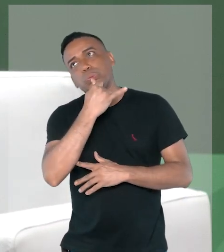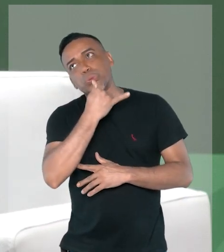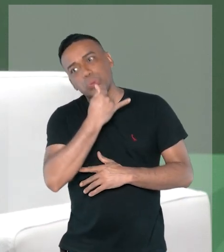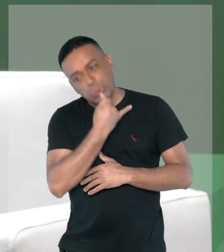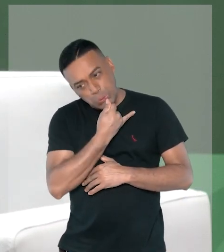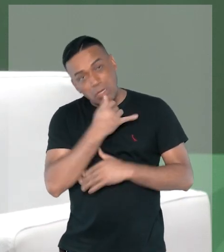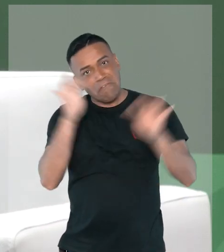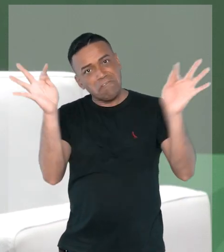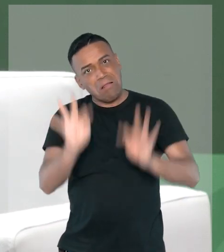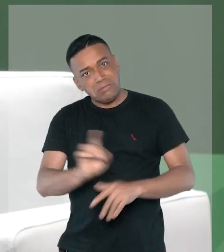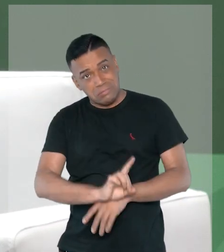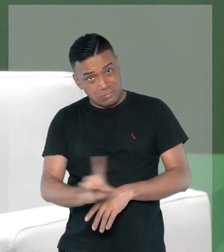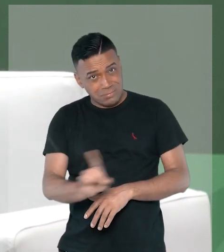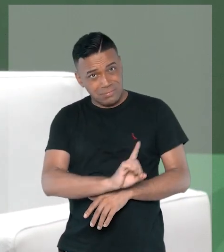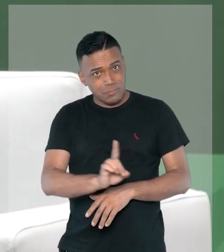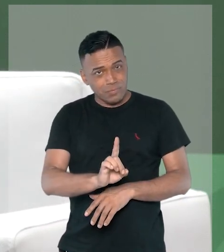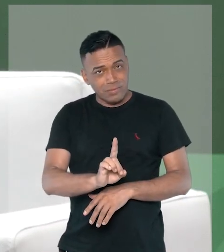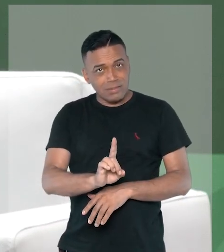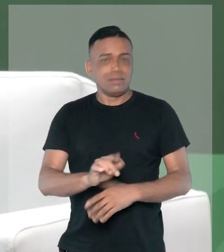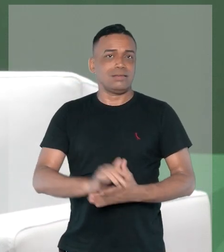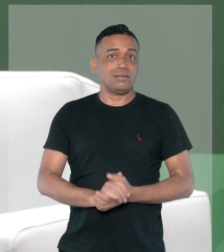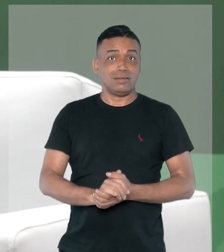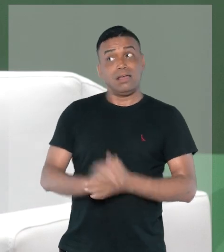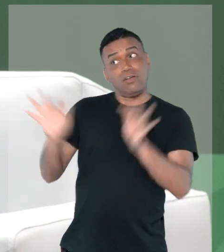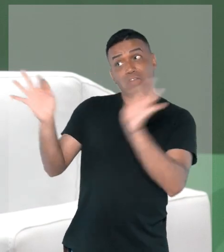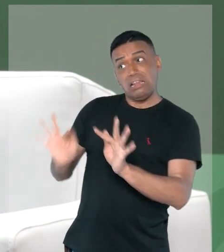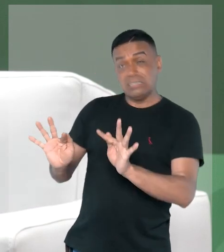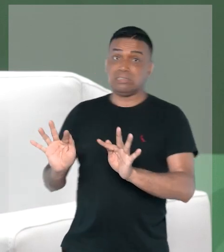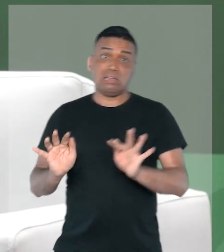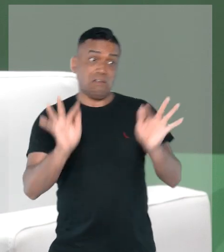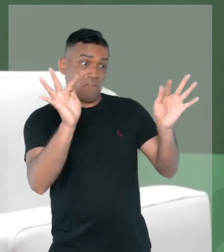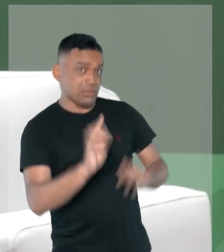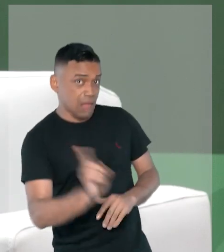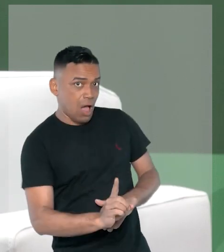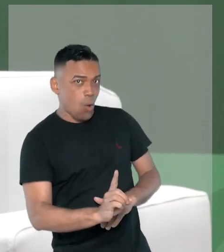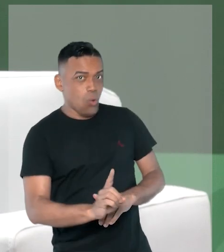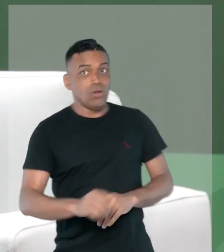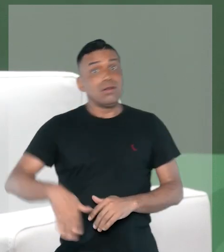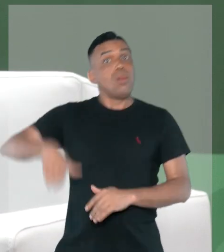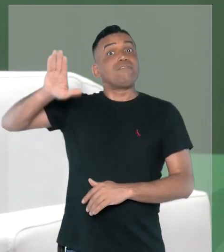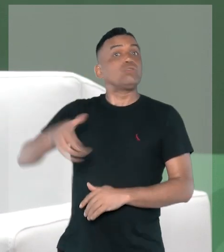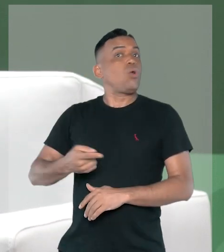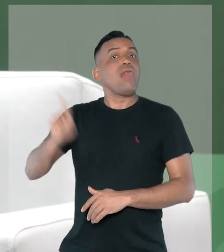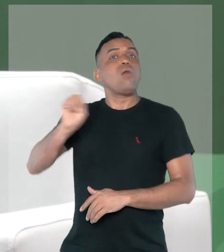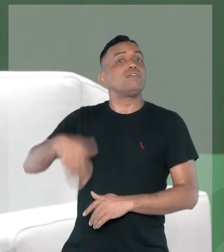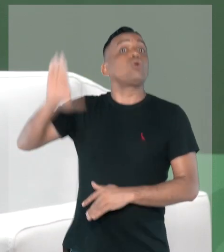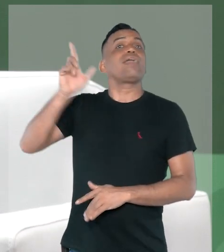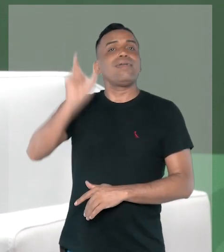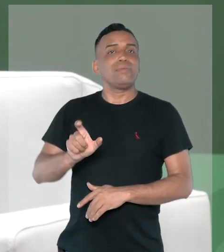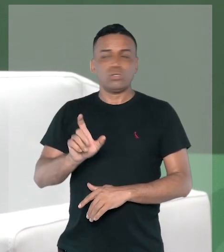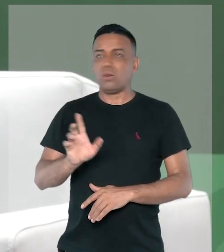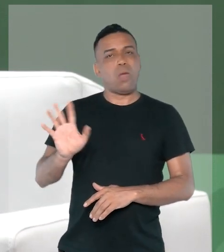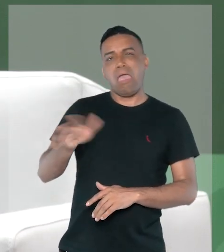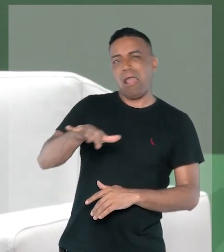infeliz! Mas não é infeliz, você não é feliz nem infeliz, é isto? Quem não levantou a mão? Não é nem